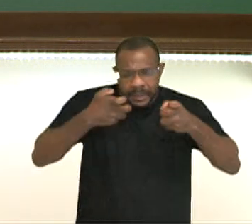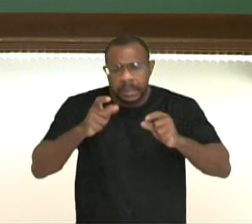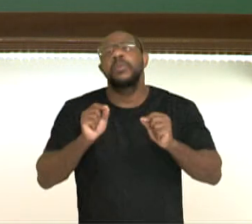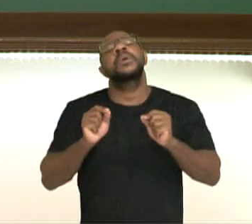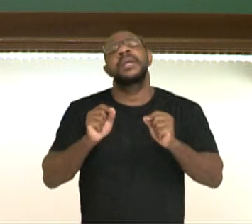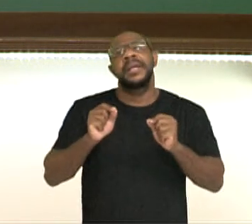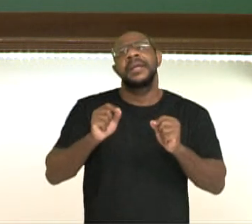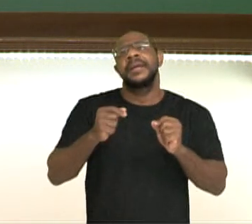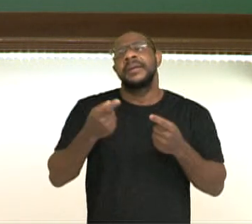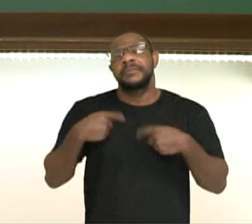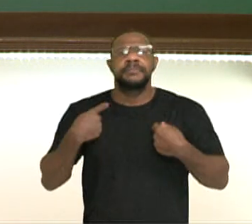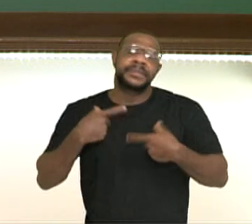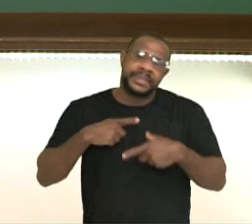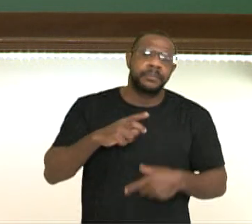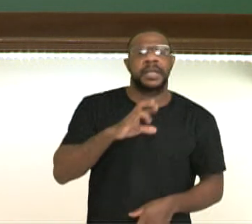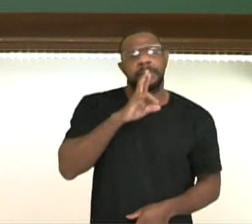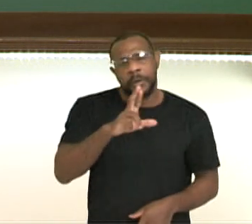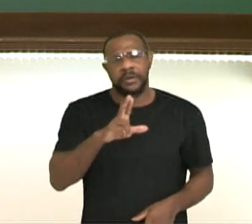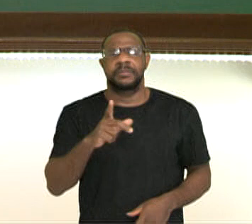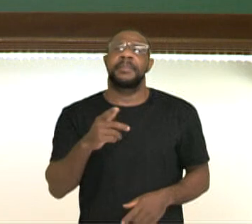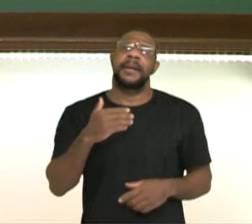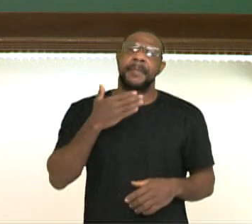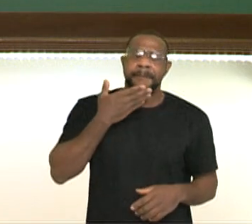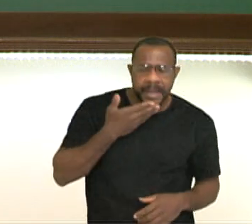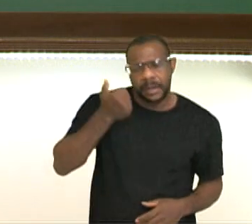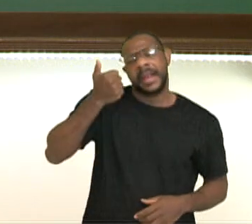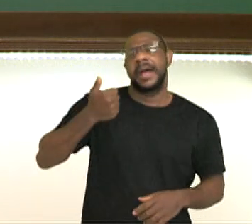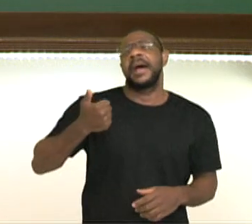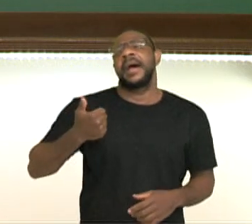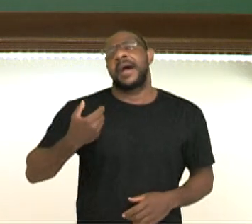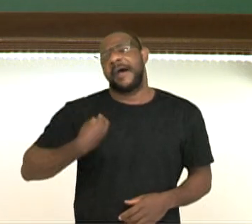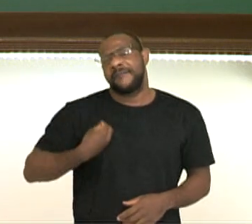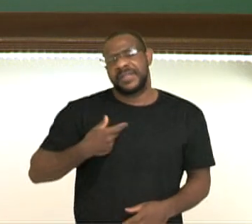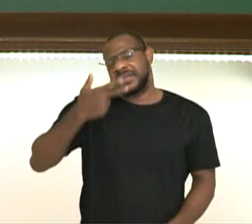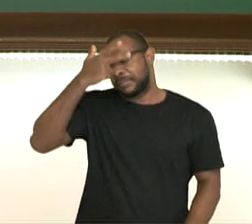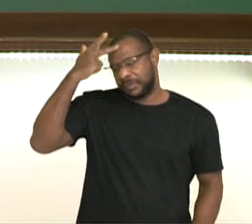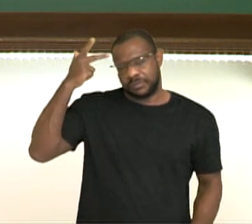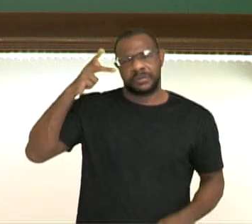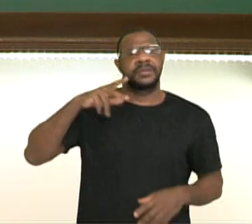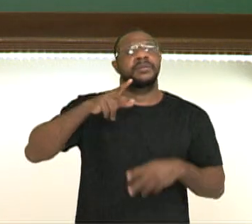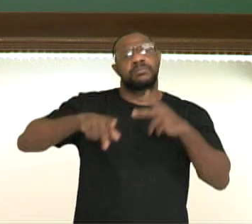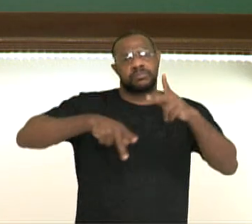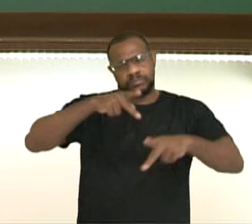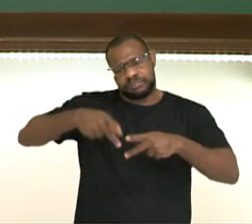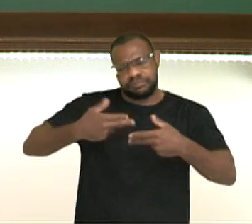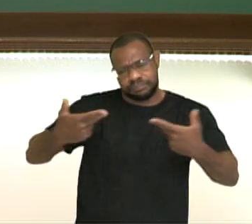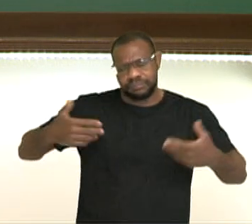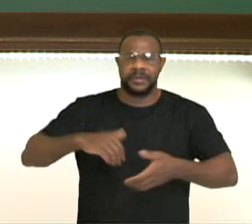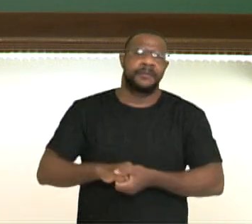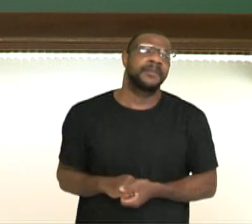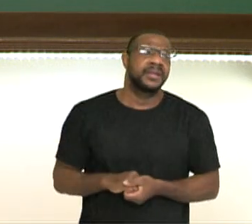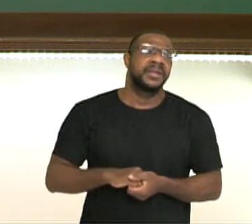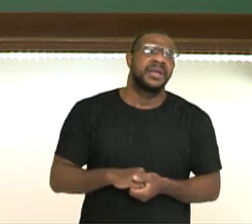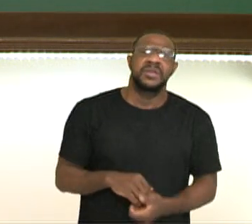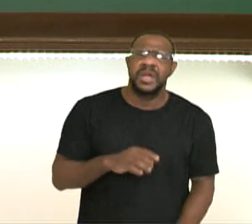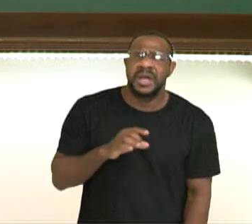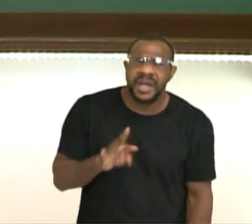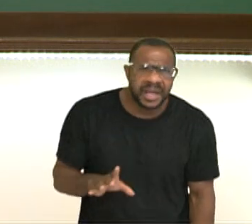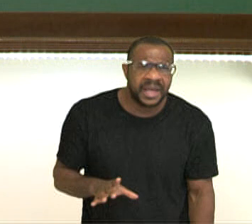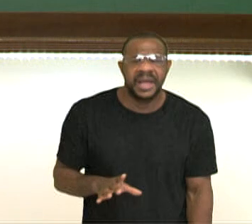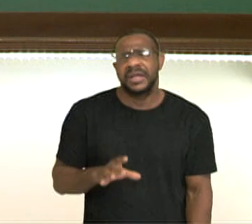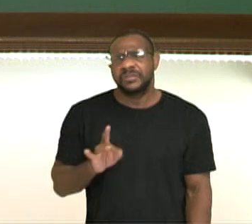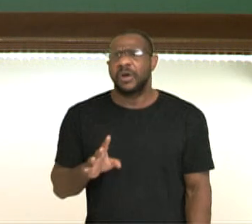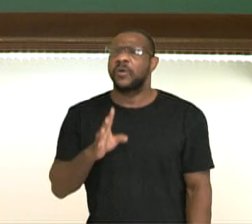da população mundial como um todo. A intenção de compreensão desses fatos é mais do que só conhecê-los,